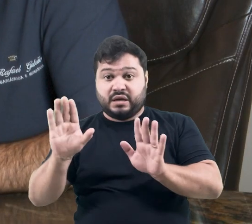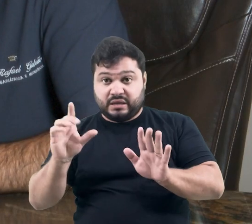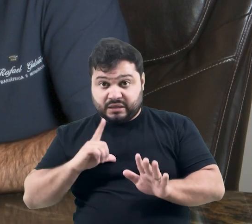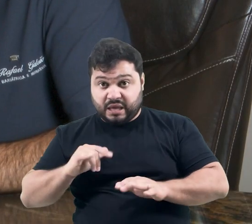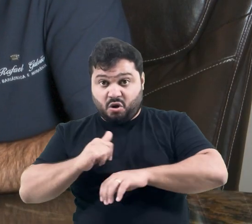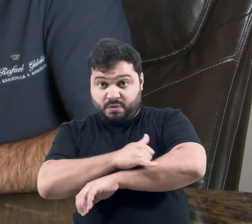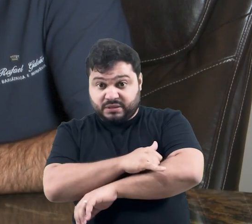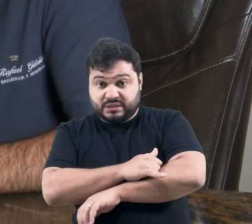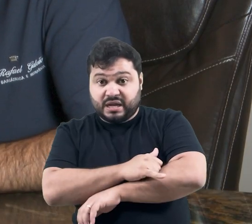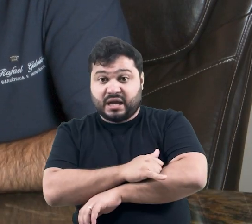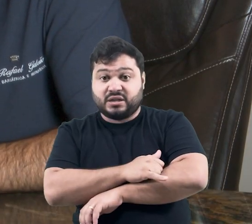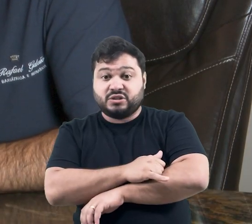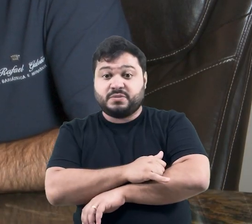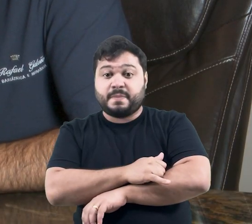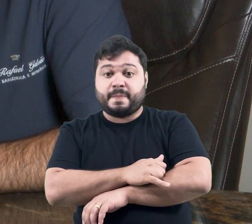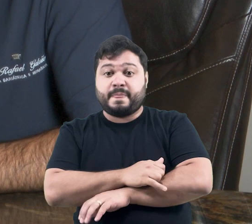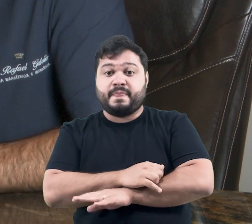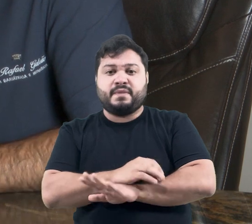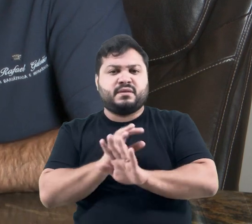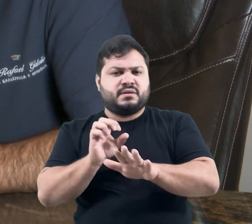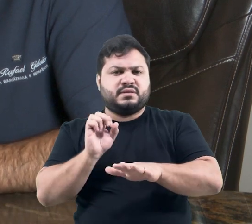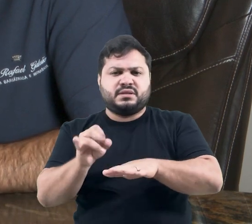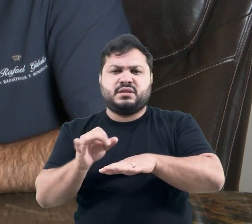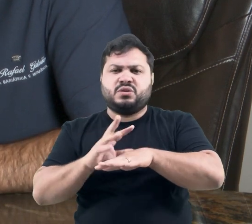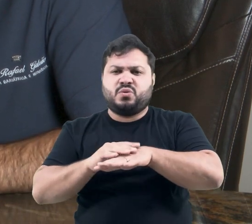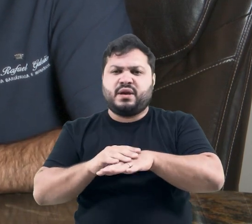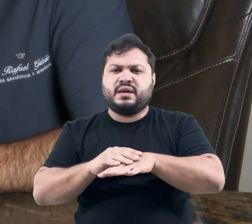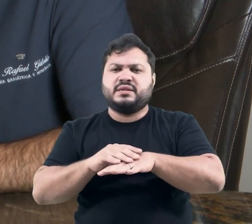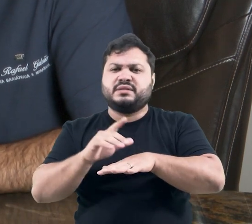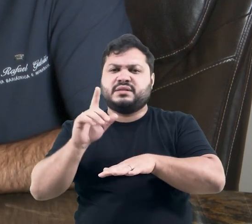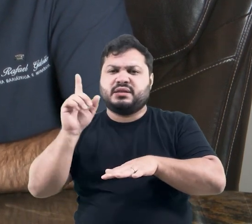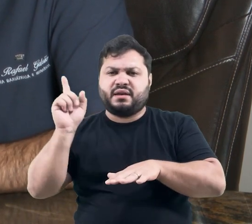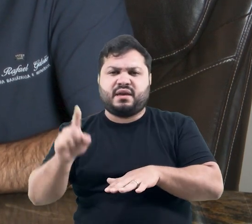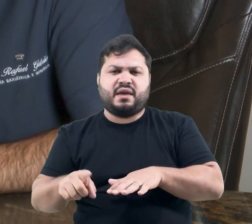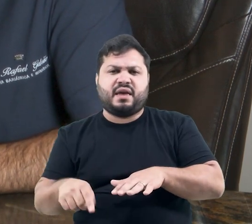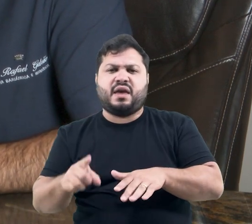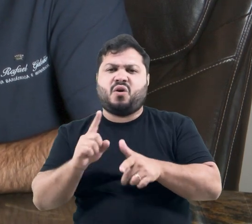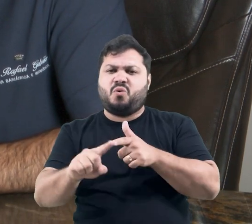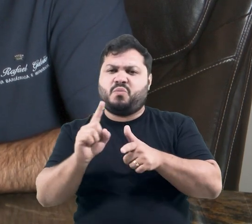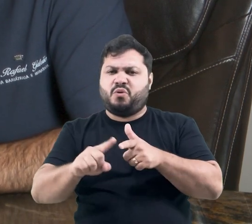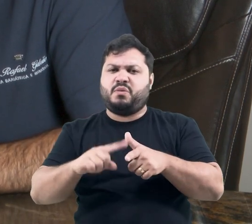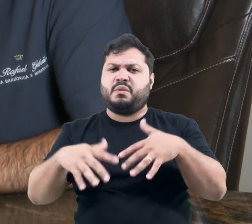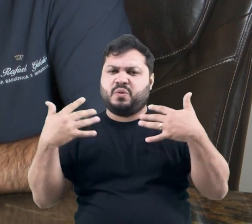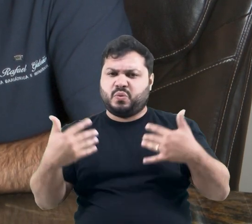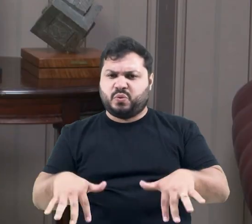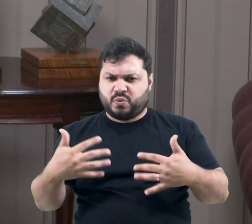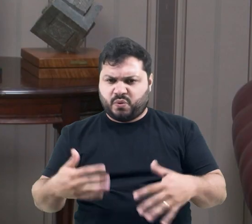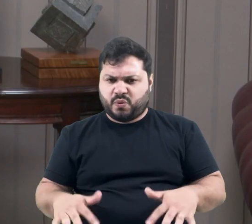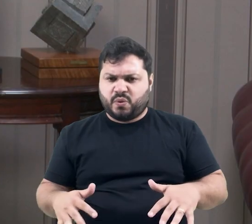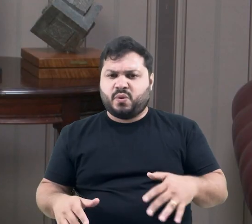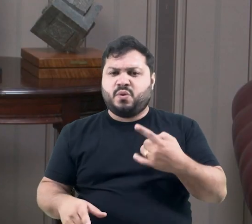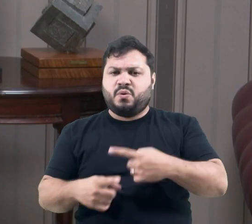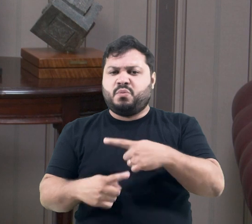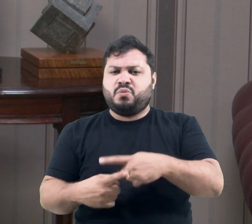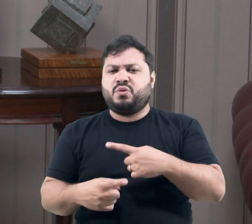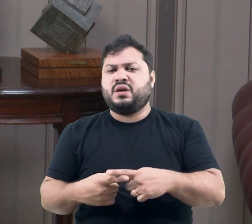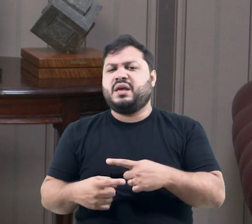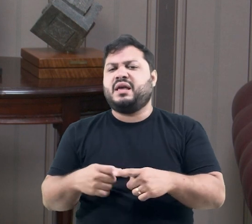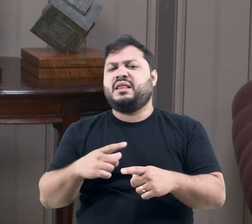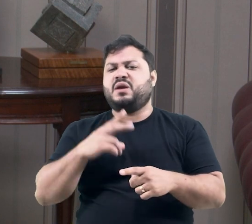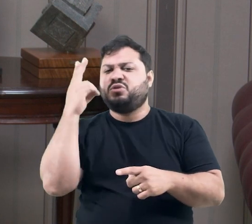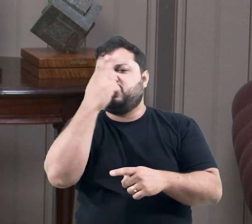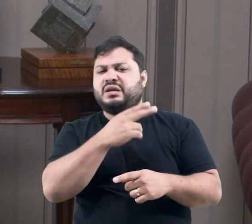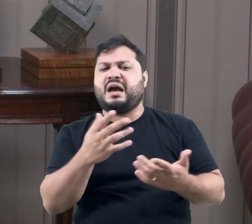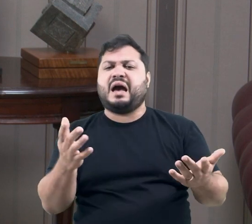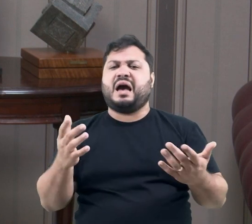presença da obesidade por si só, mesmo sem doenças, já é um problema muito grande. O que desfaz o